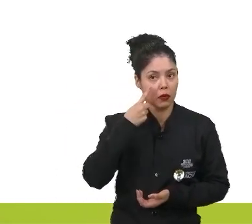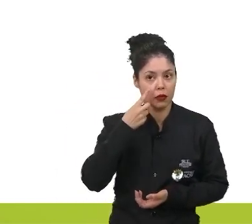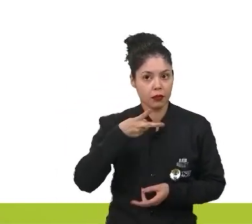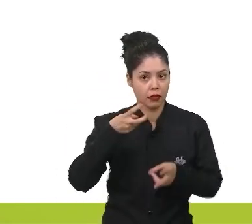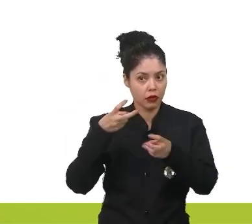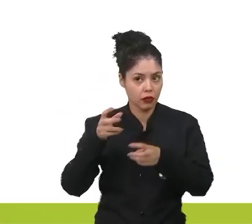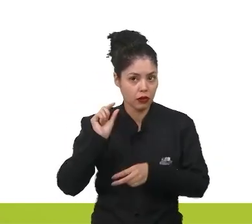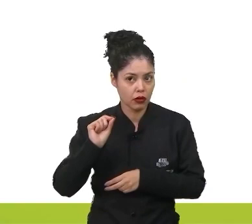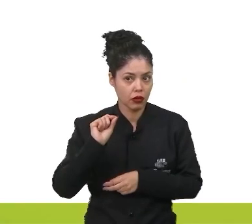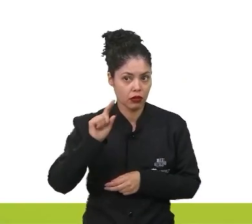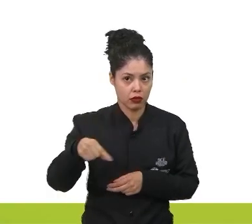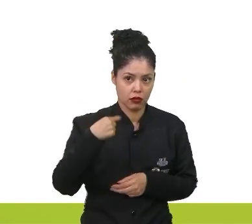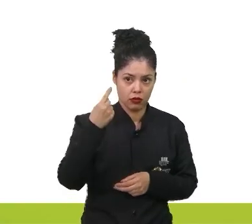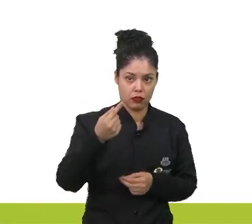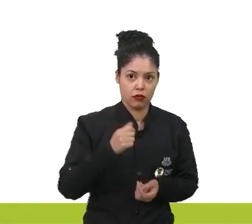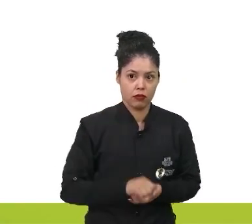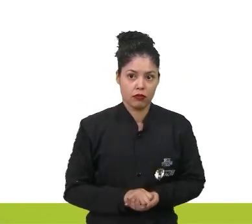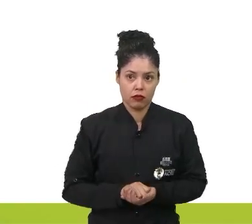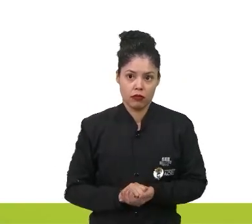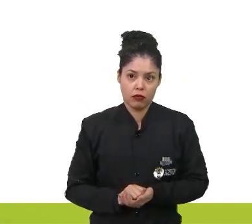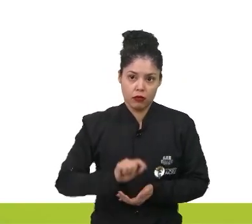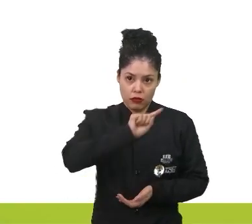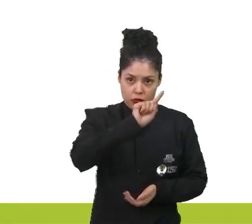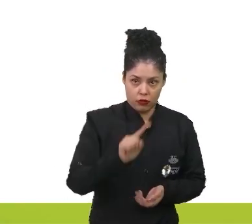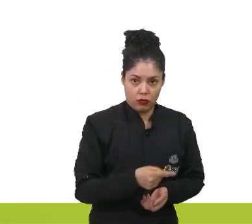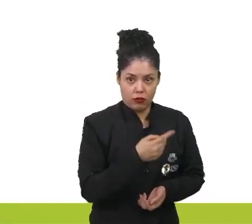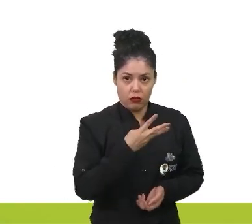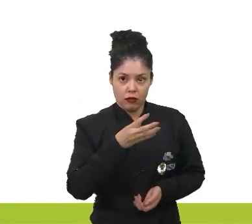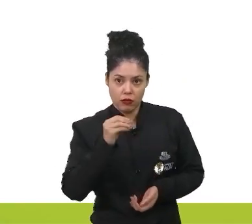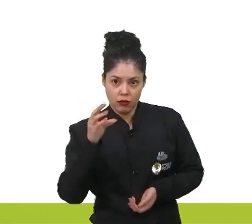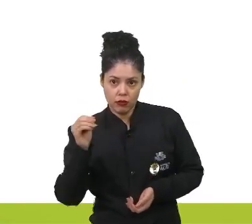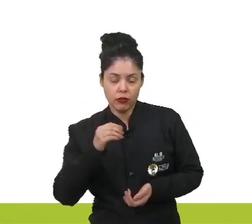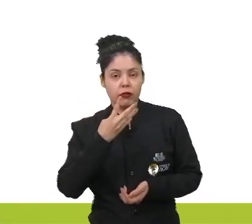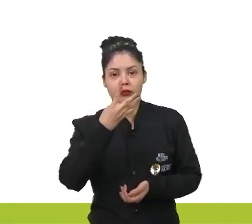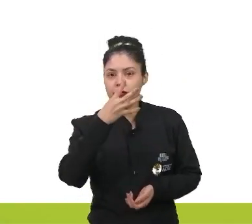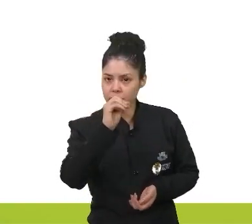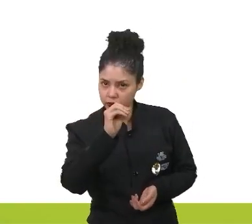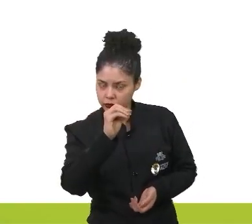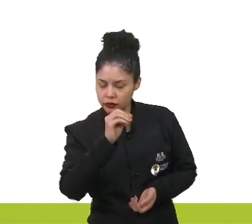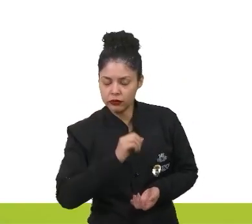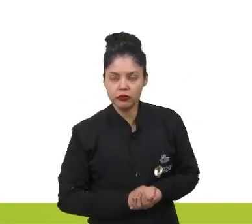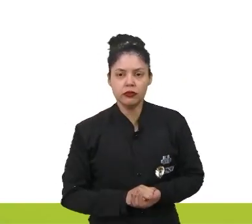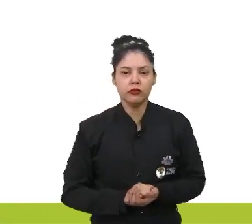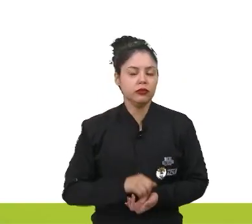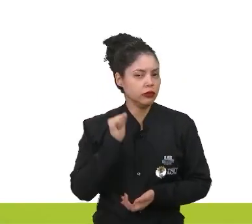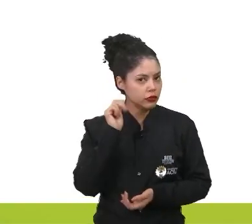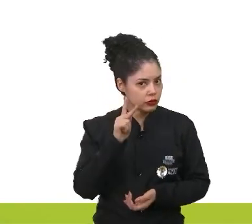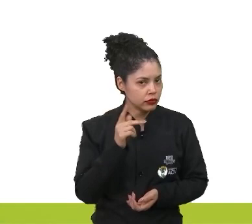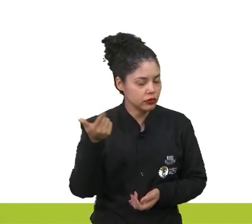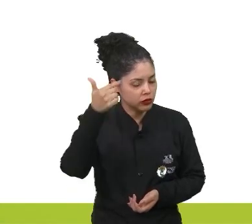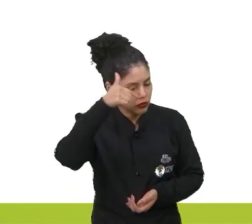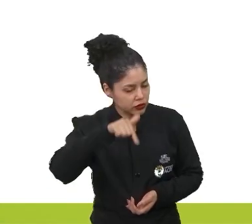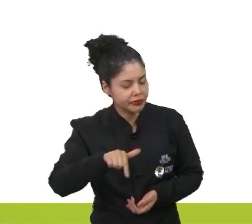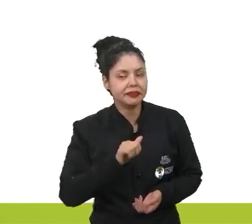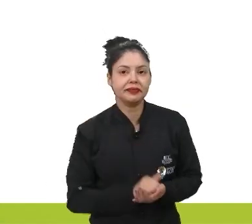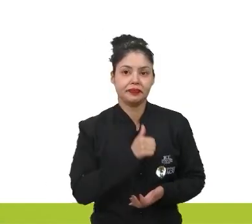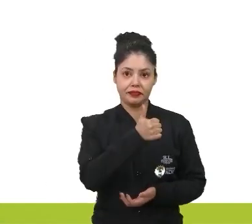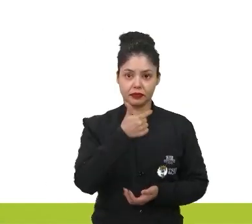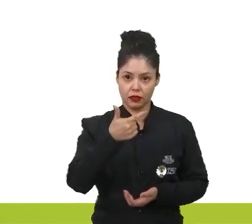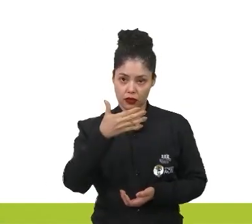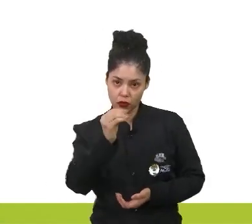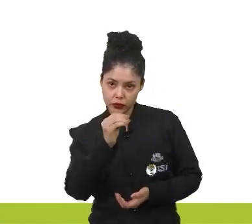seguinte, ó, que lá no 1400 essa raiz vai dar 40, tá bom? ok? Então repete menos